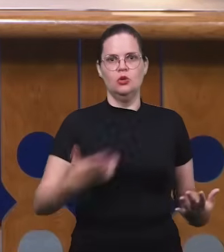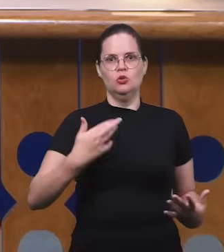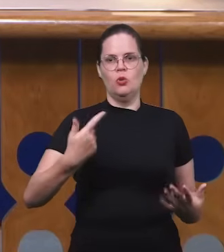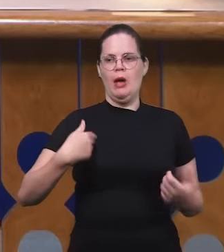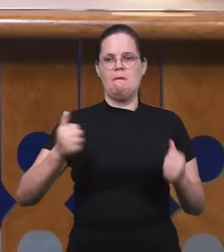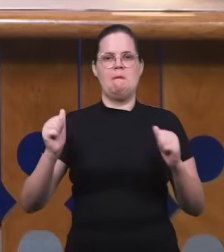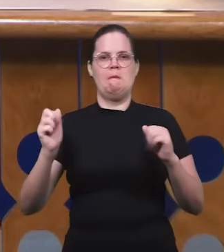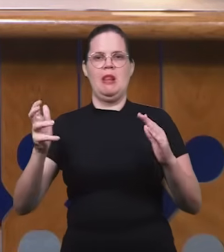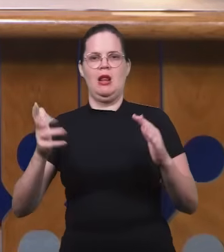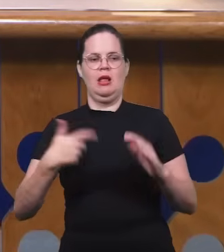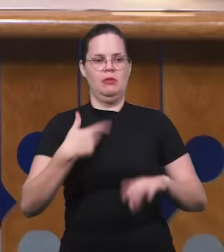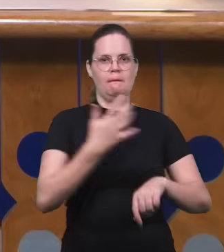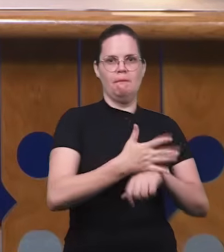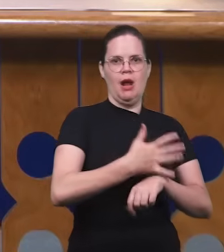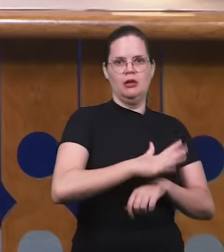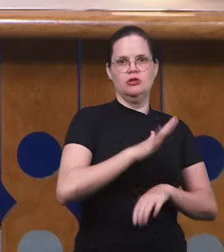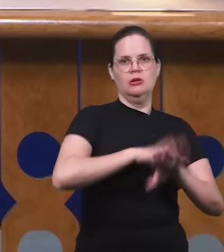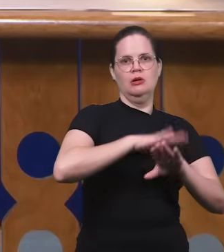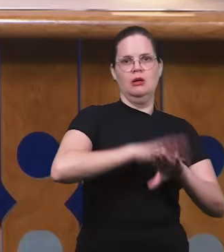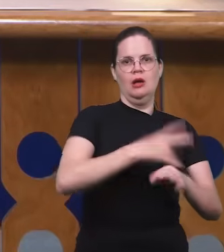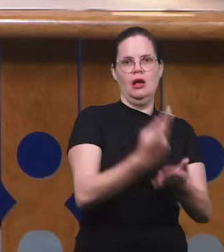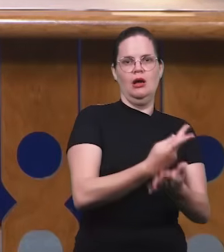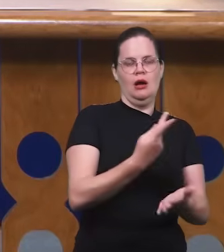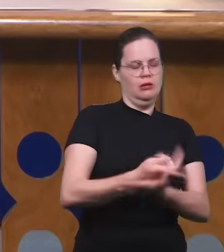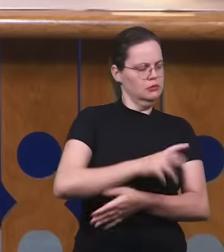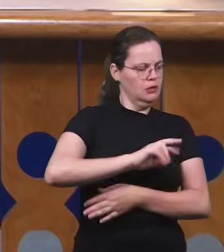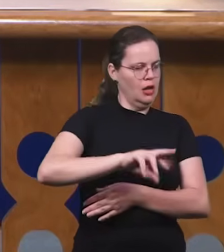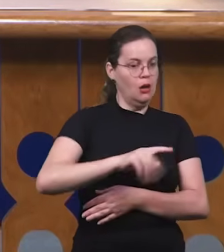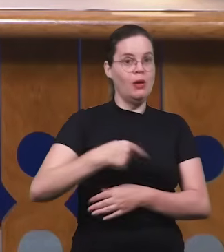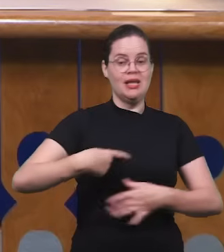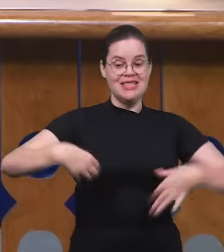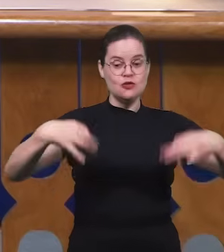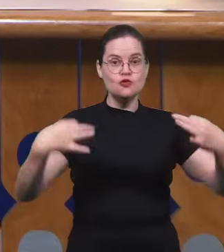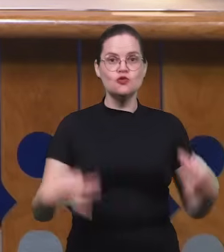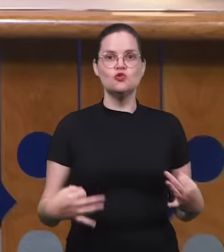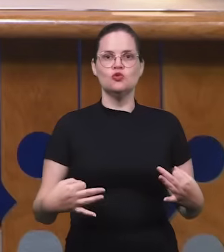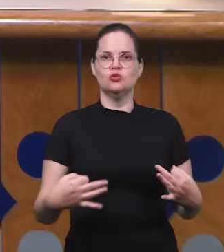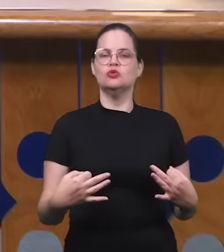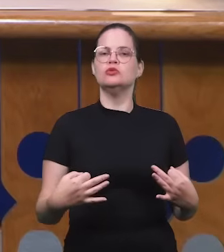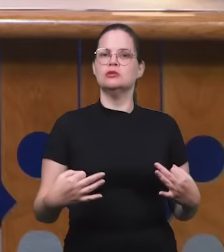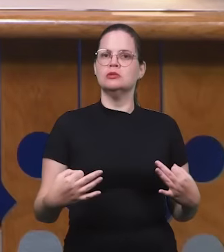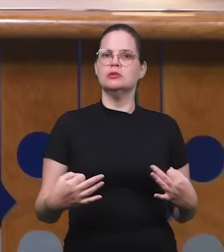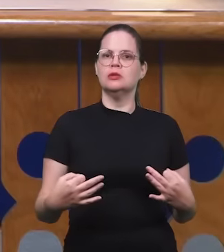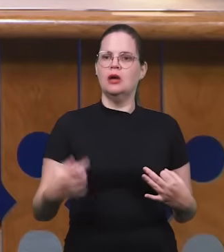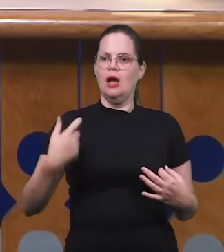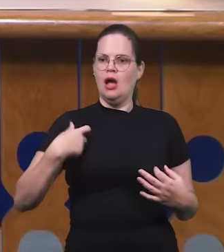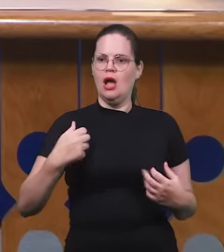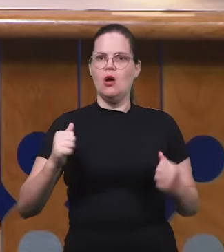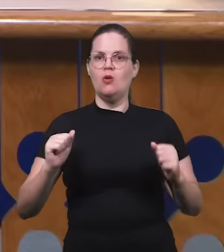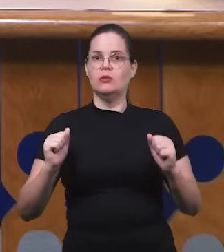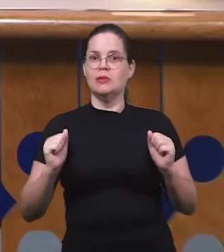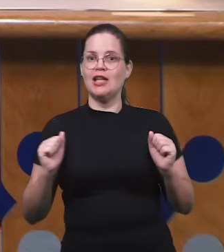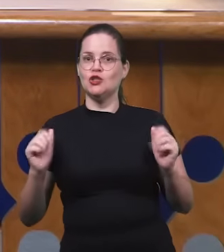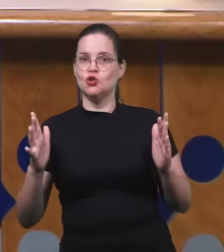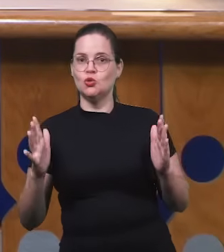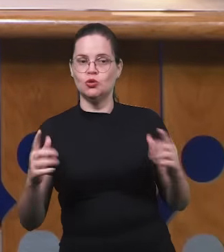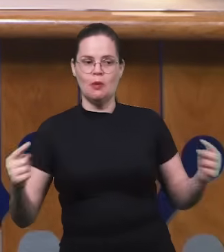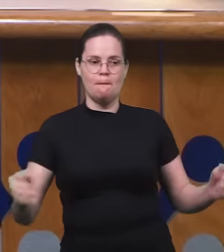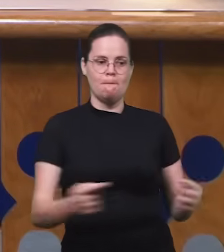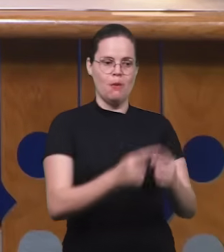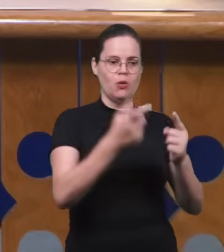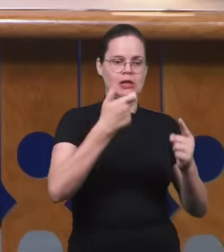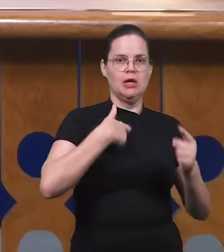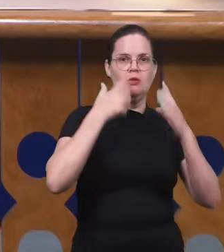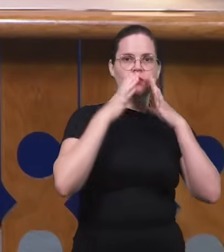naquilo que ela demonstra nos seus atos. A coerência é cada vez mais difícil. Se os irmãos